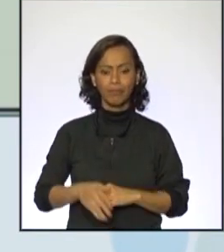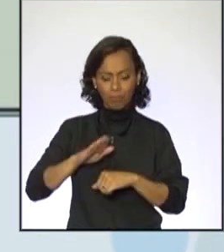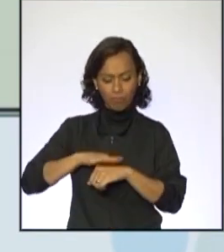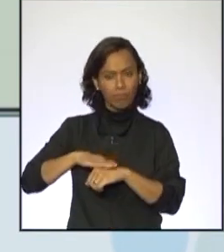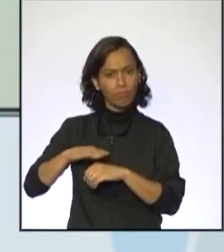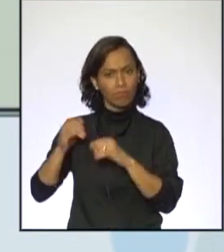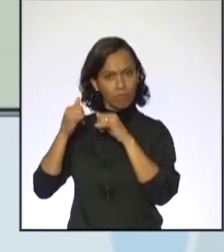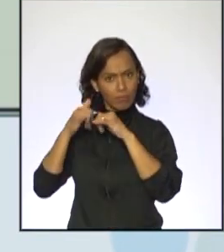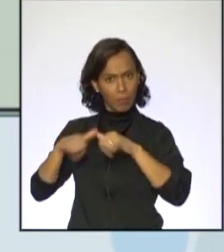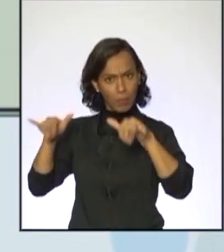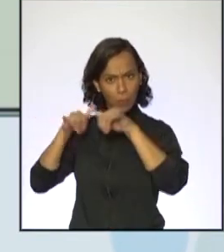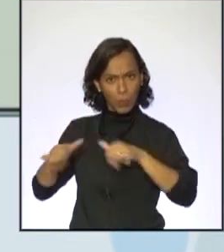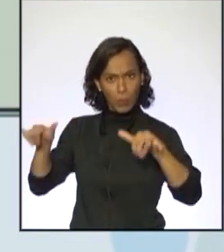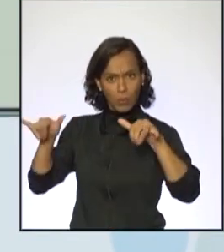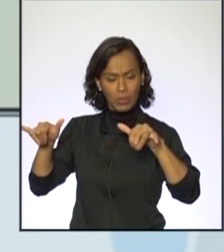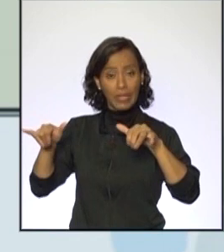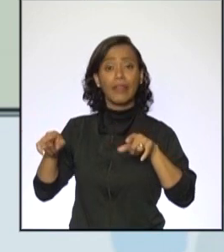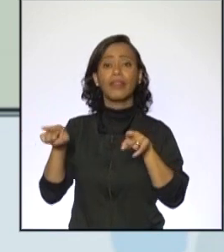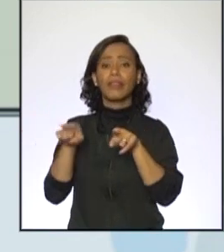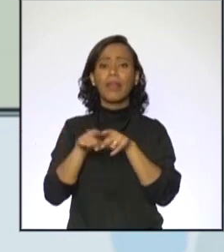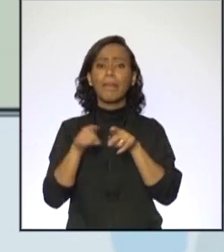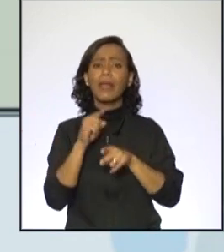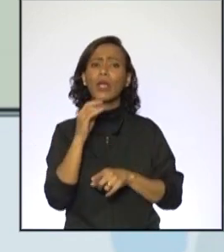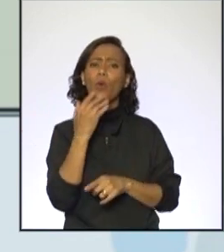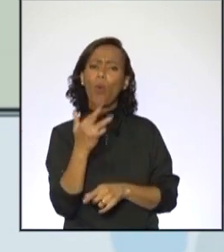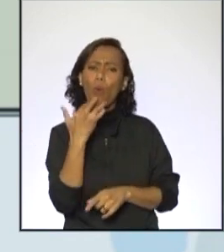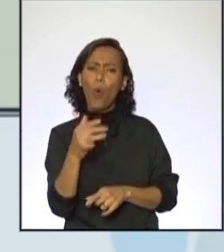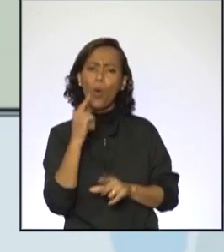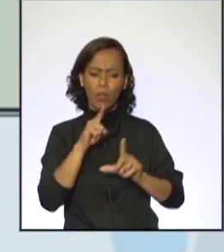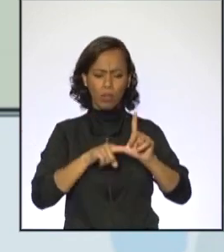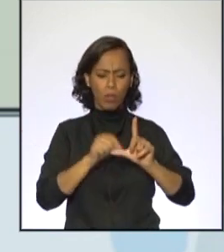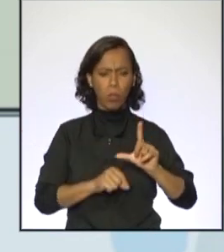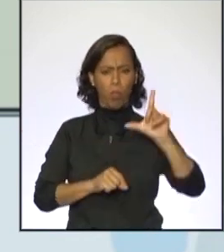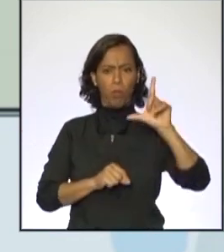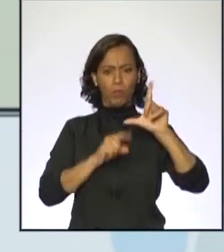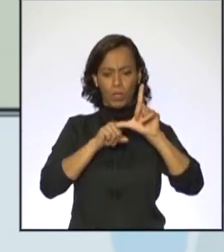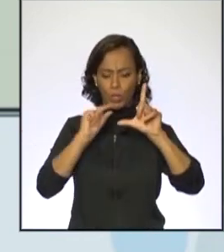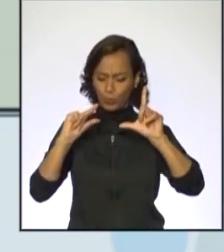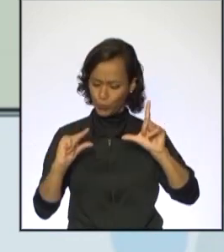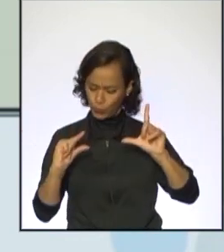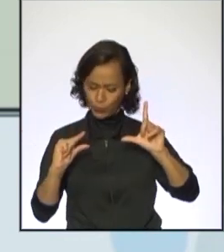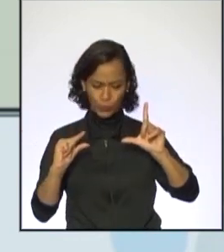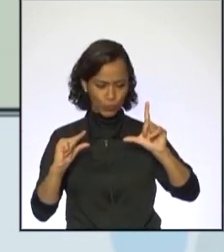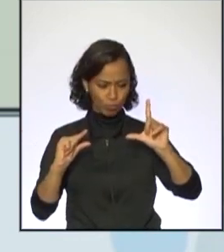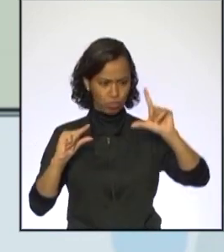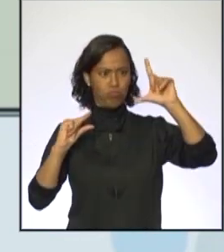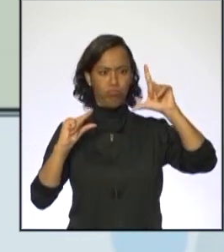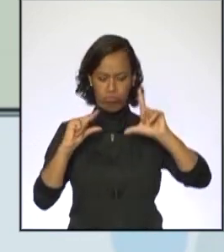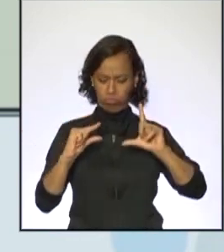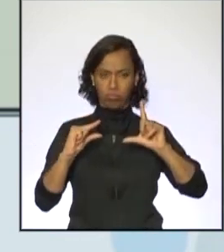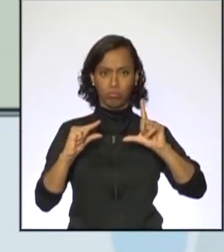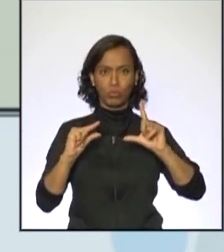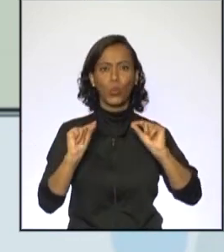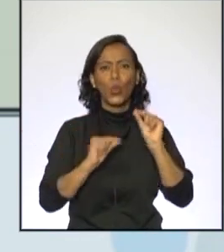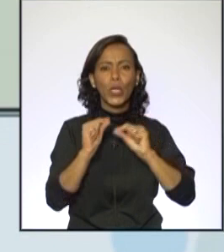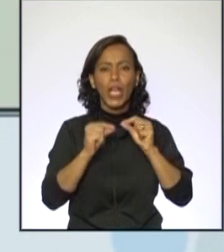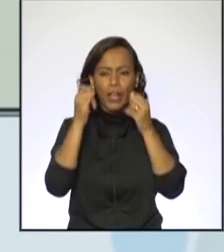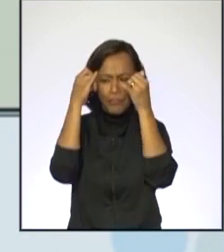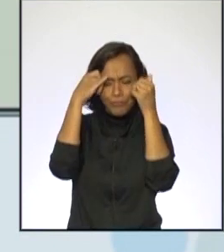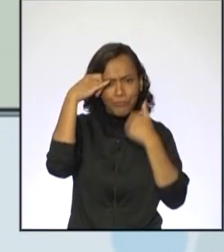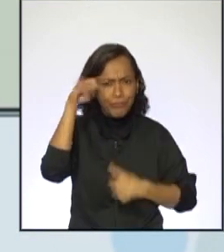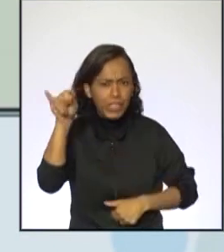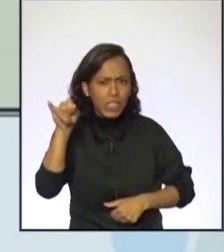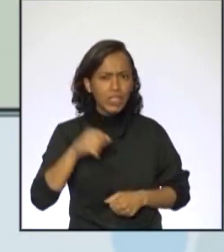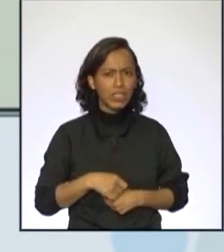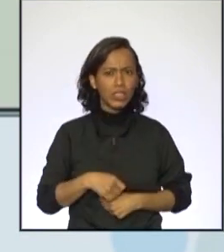há palavras destacadas por meio de cores e tamanho maior. Então, aí nós temos o evite, o use, o